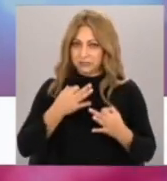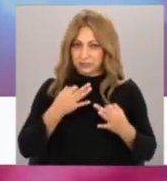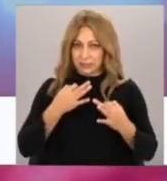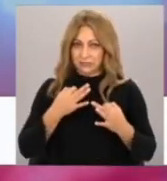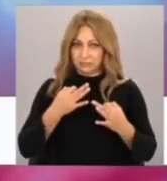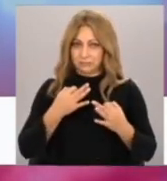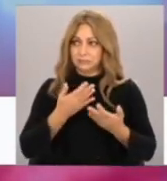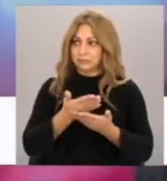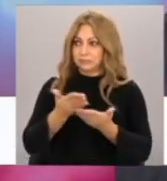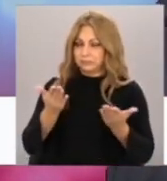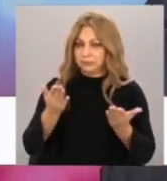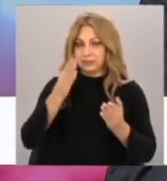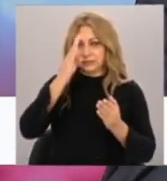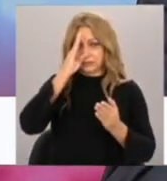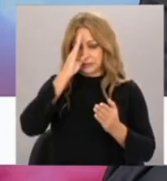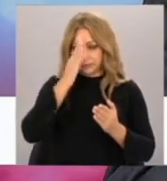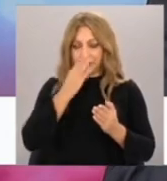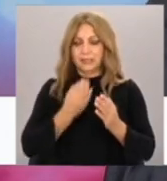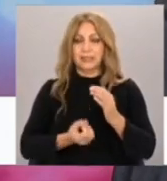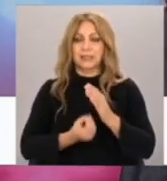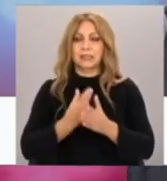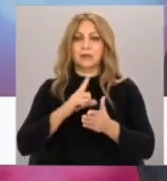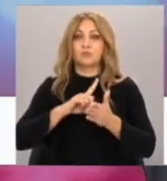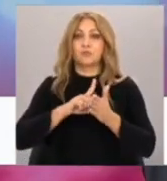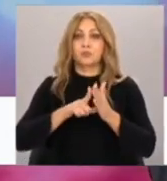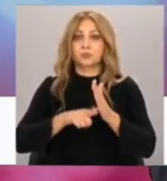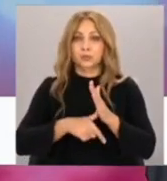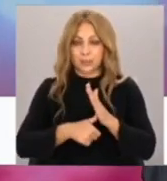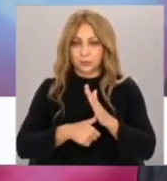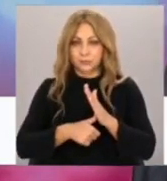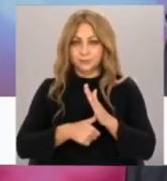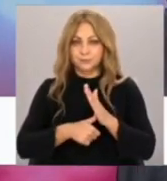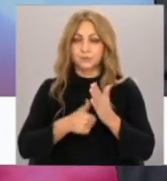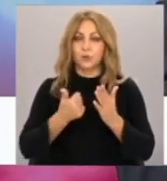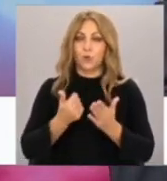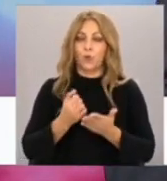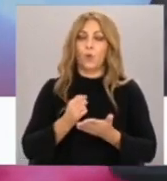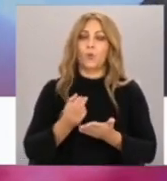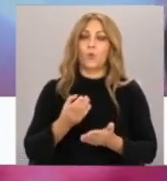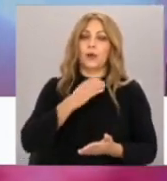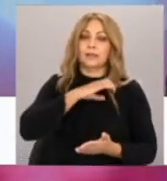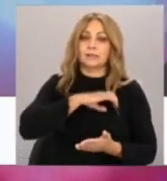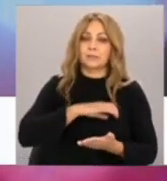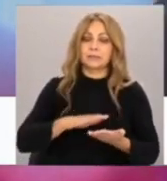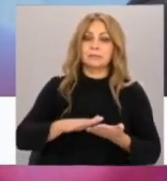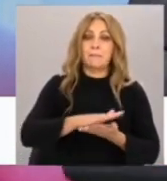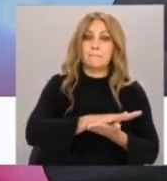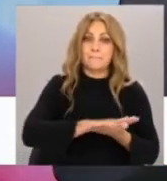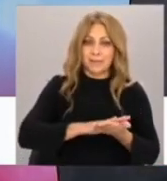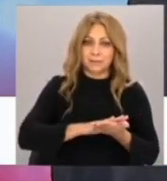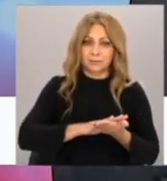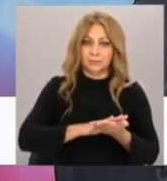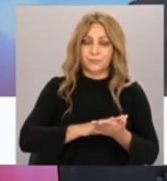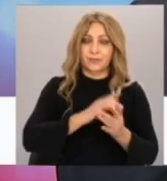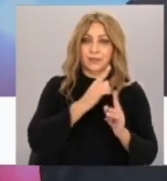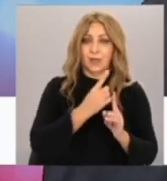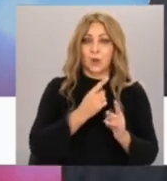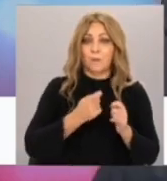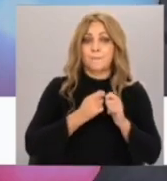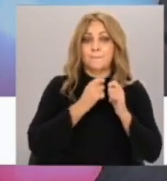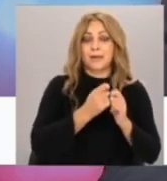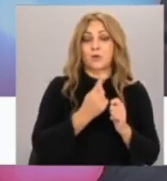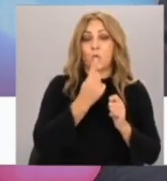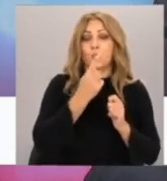saber sim fazer projetos pilotos em relação ao rendimento básico Incondicional que custa um centésimo da fezada